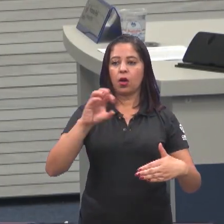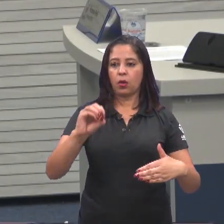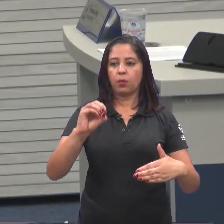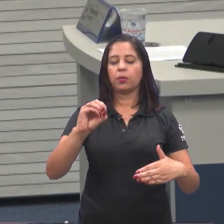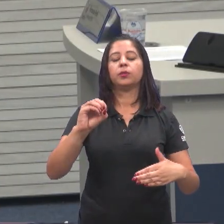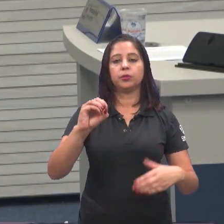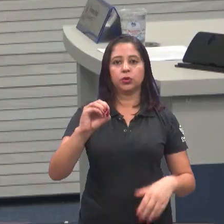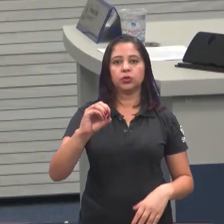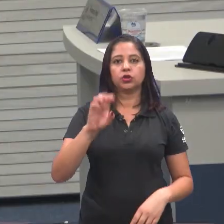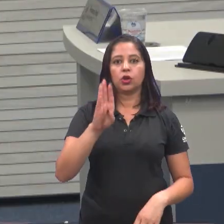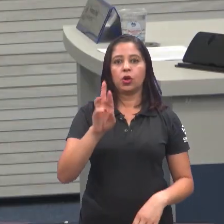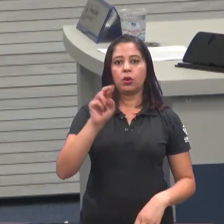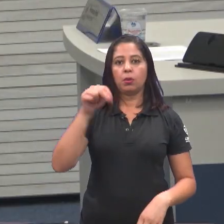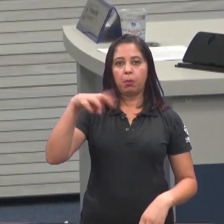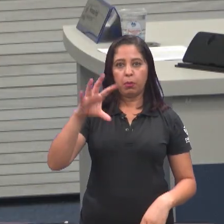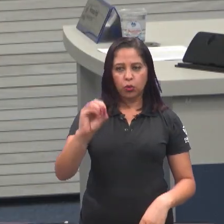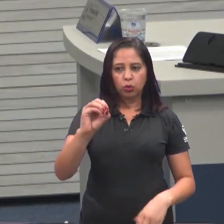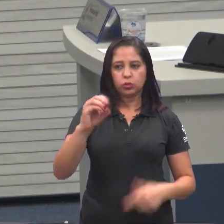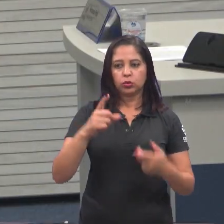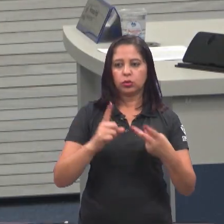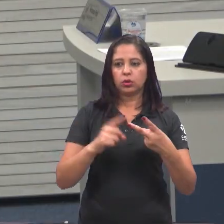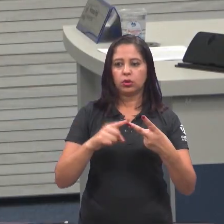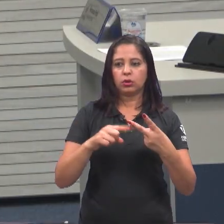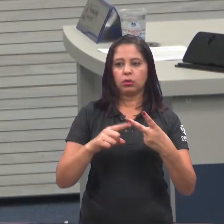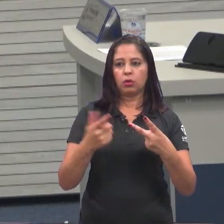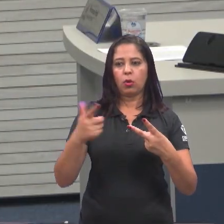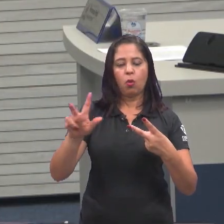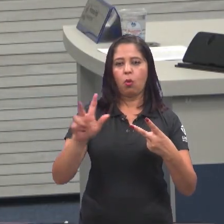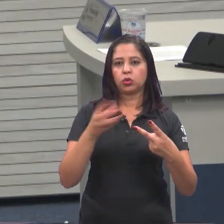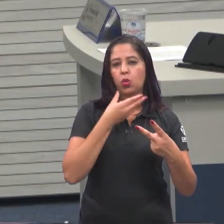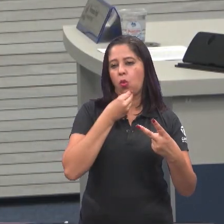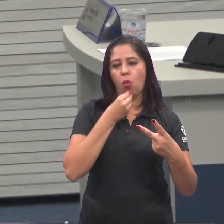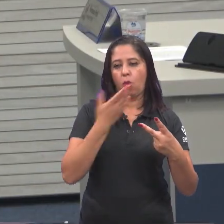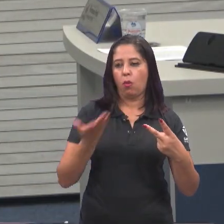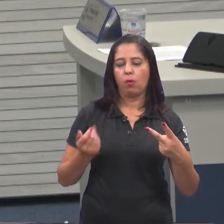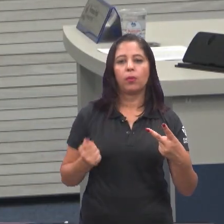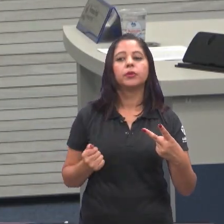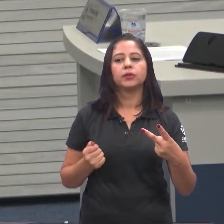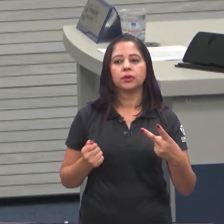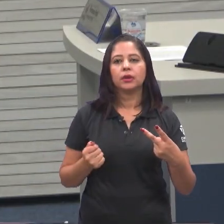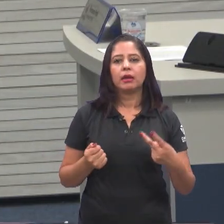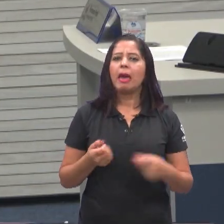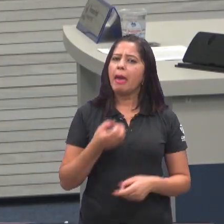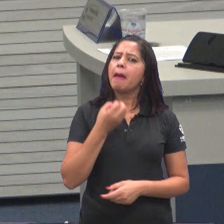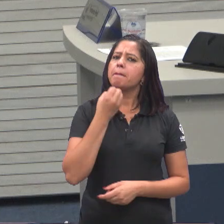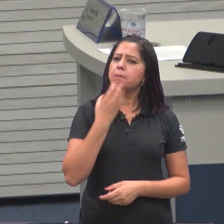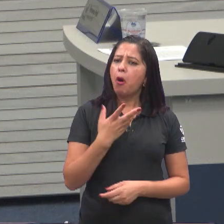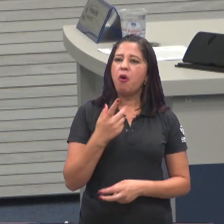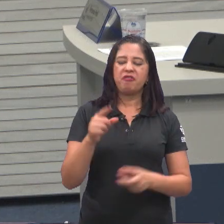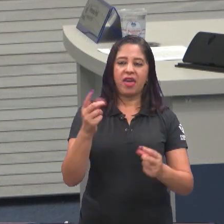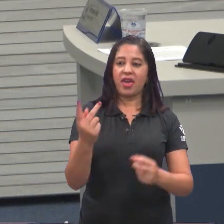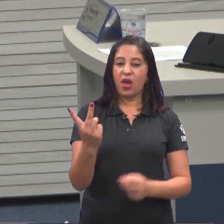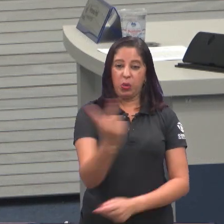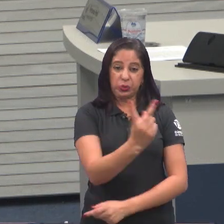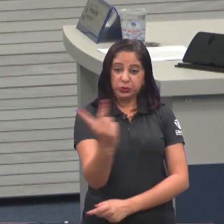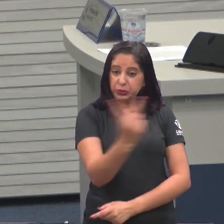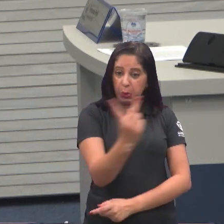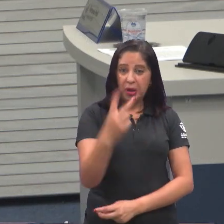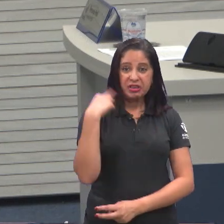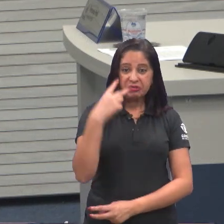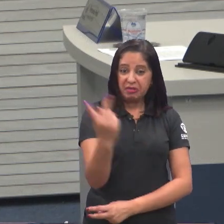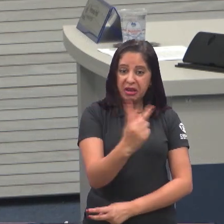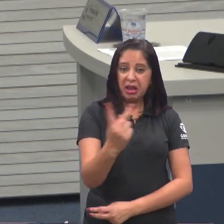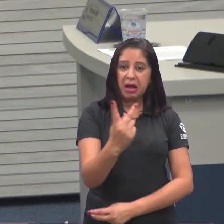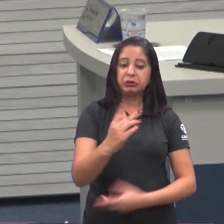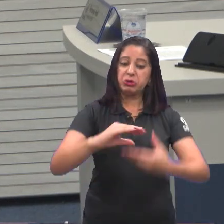todos bem-vindos. E como é bom nós vermos essa cordialidade entre os vereadores, senhor presidente.